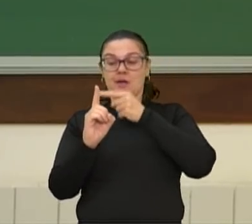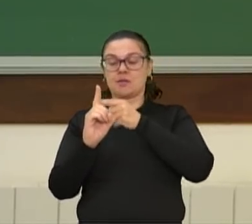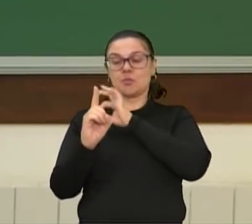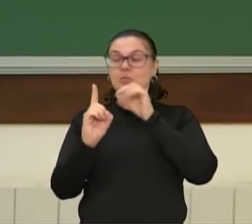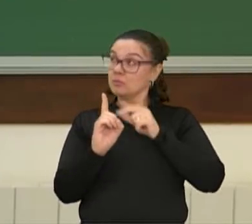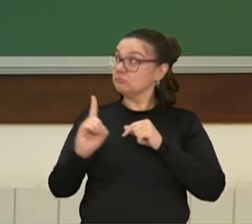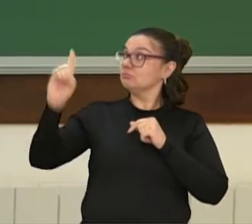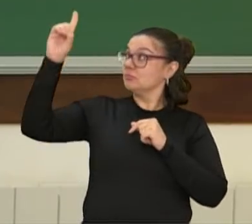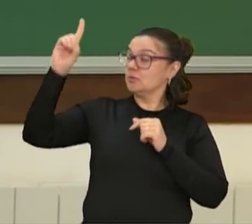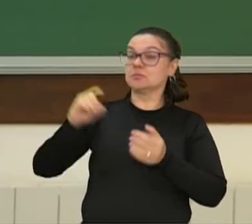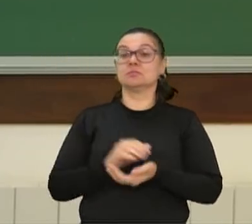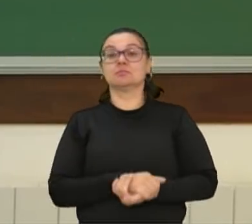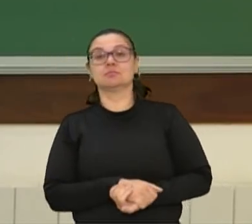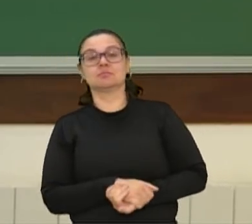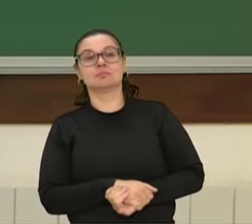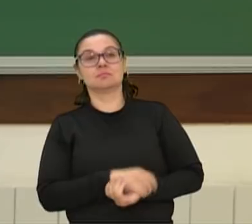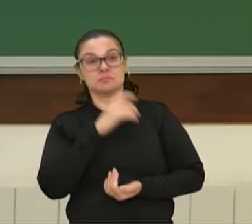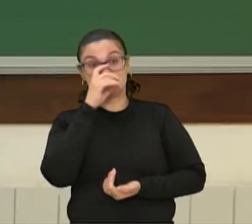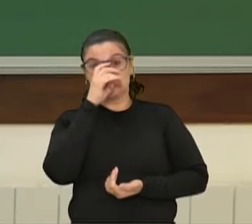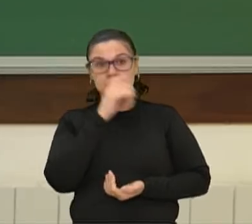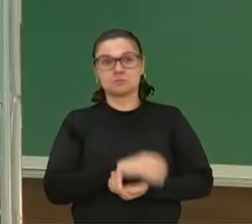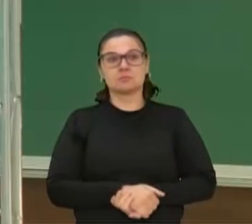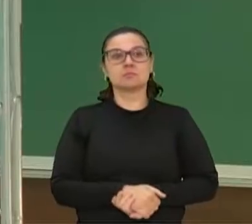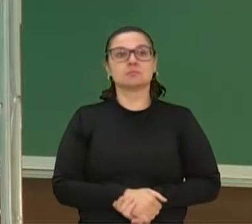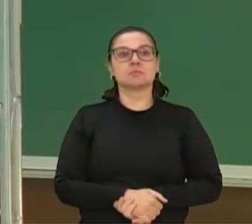é Deus.